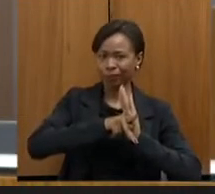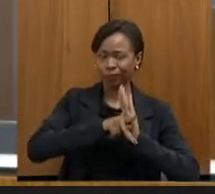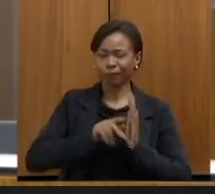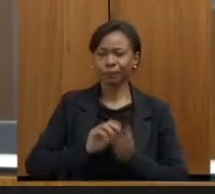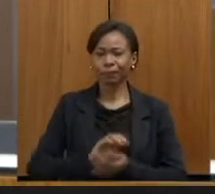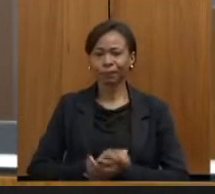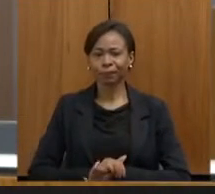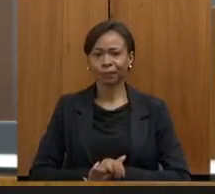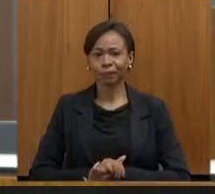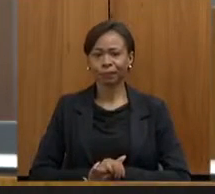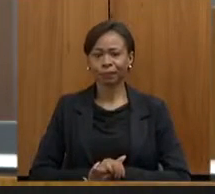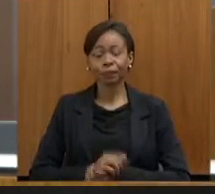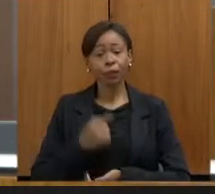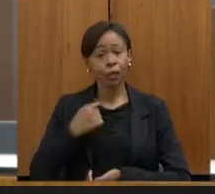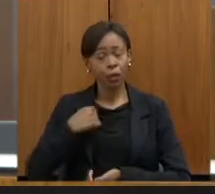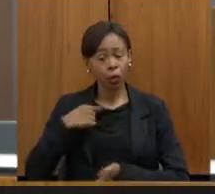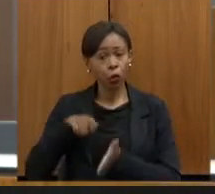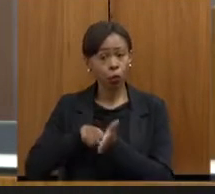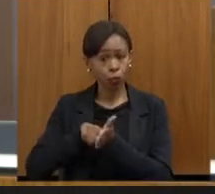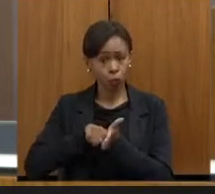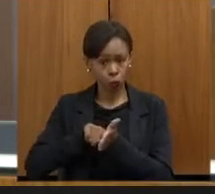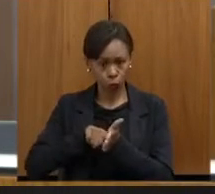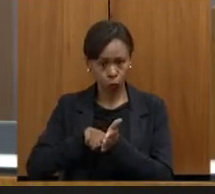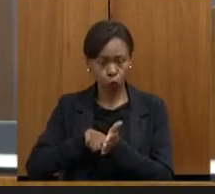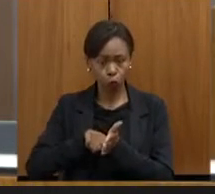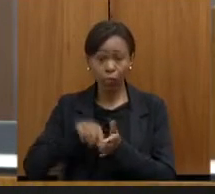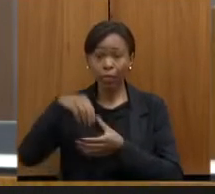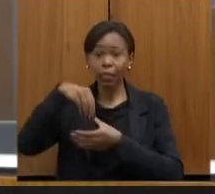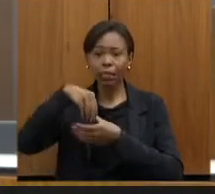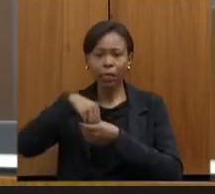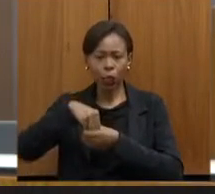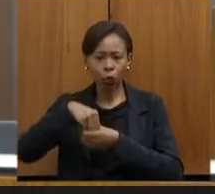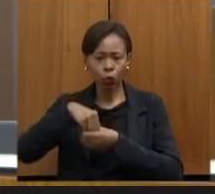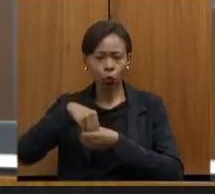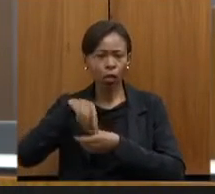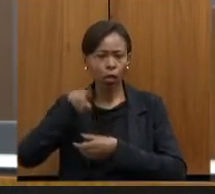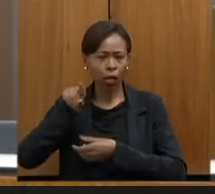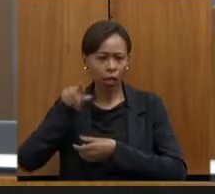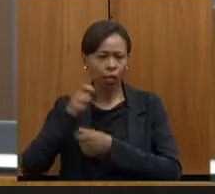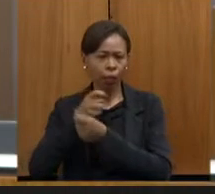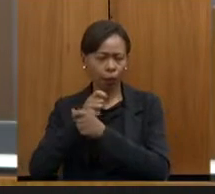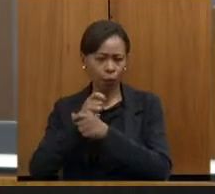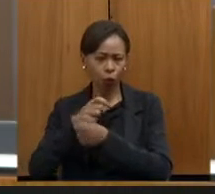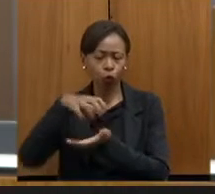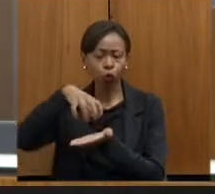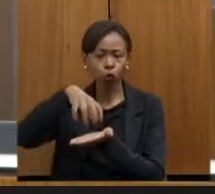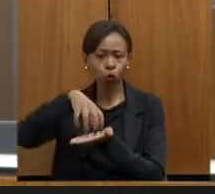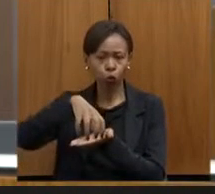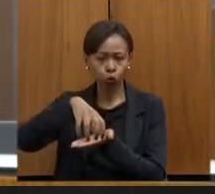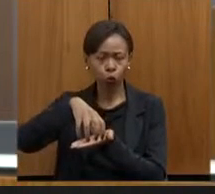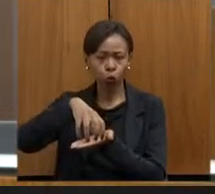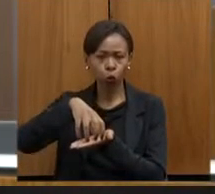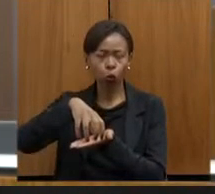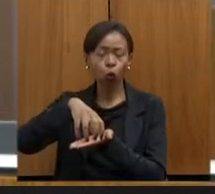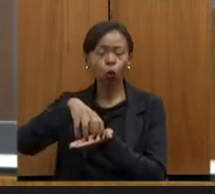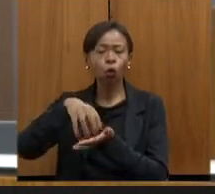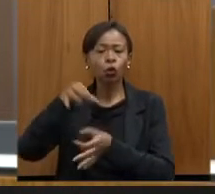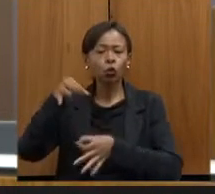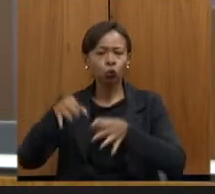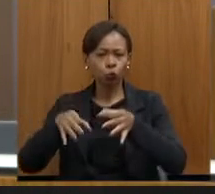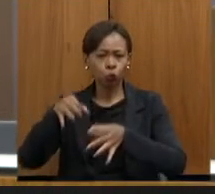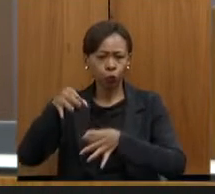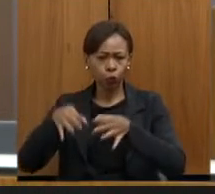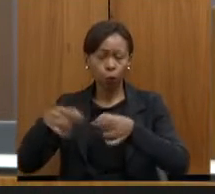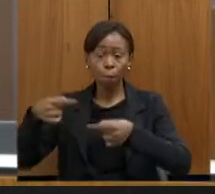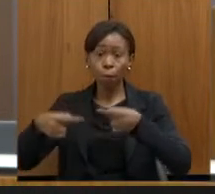Eu sou pesquisador lá dentro da PUC, no JUP, Núcleo Jurídico de Políticas Públicas, onde, durante algum